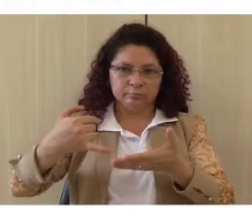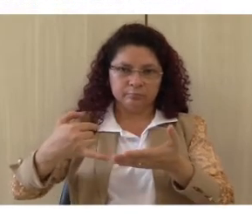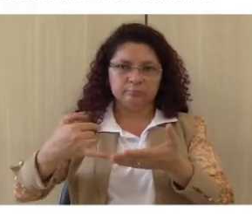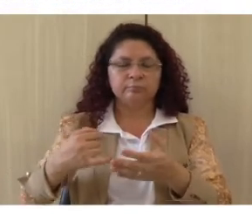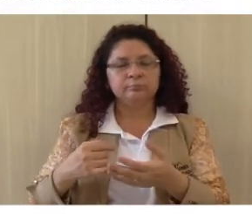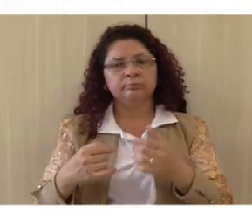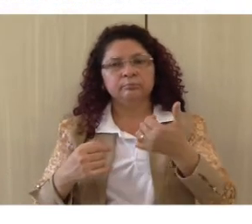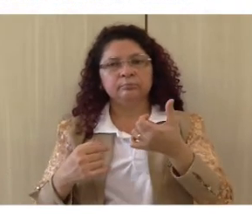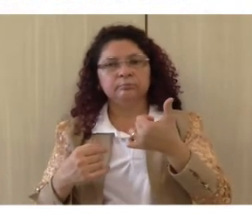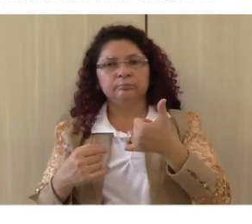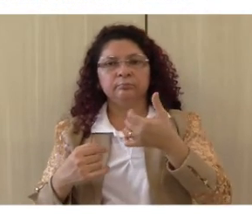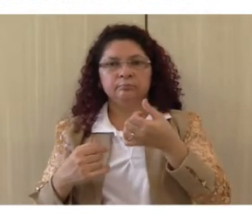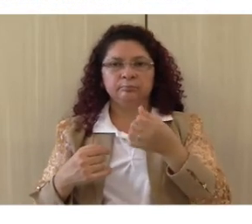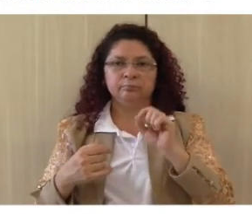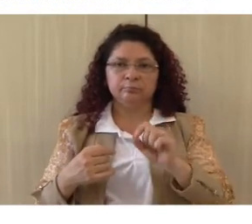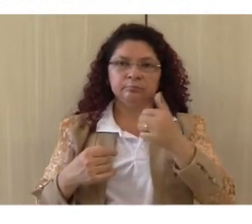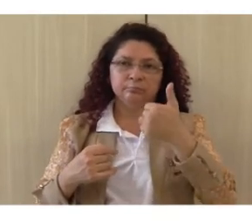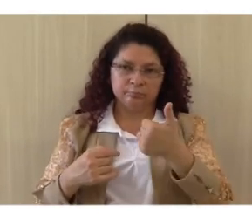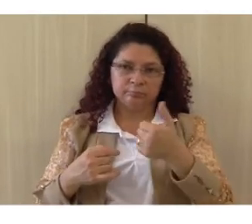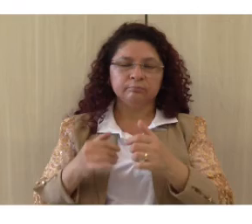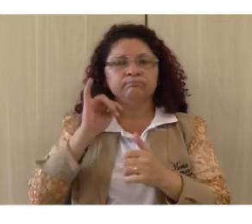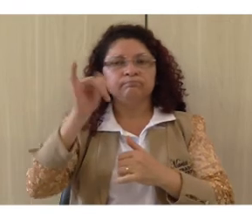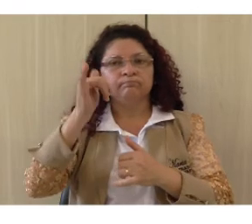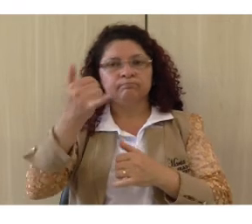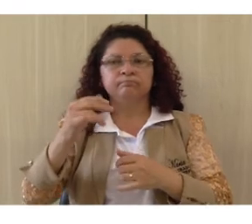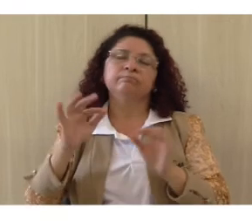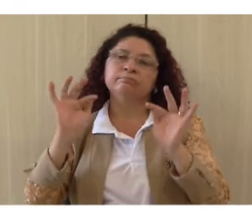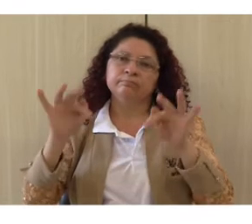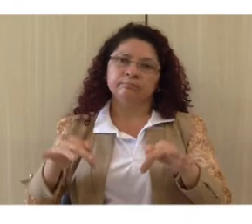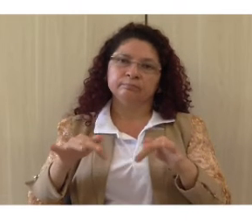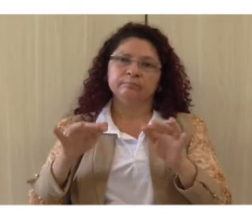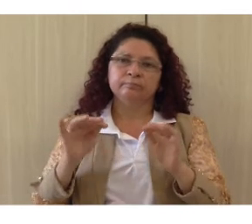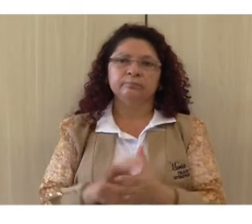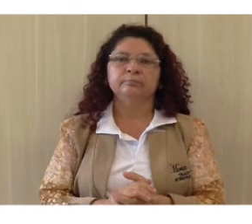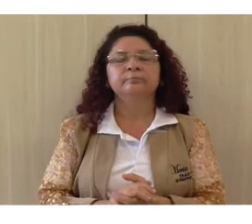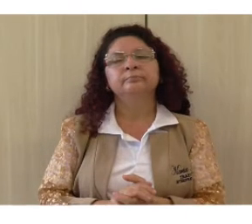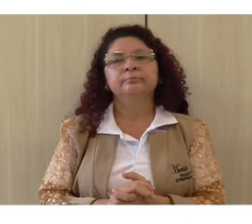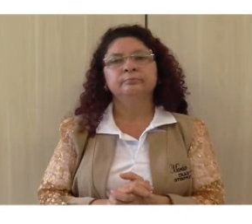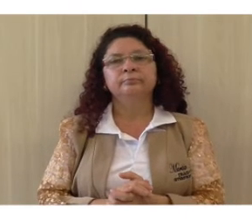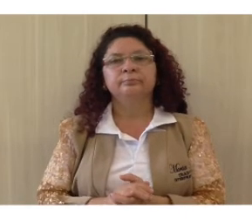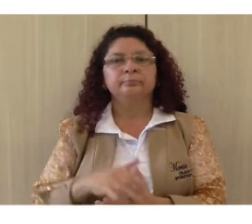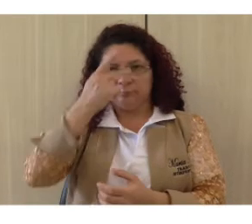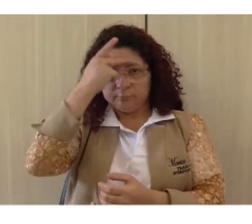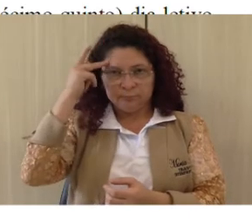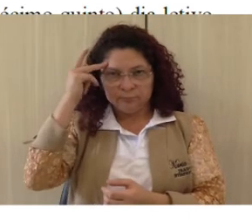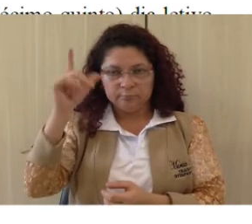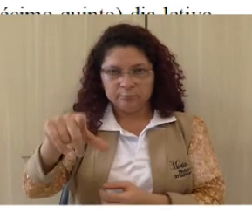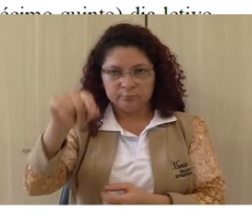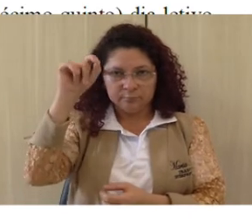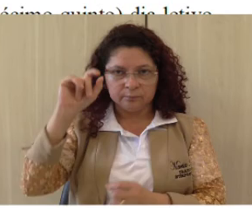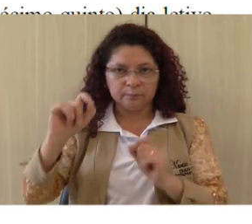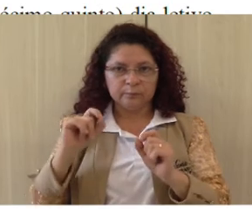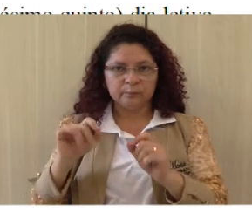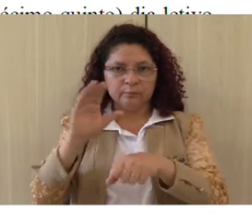Item 16.1. Após a divulgação do resultado final do processo seletivo, os candidatos selecionados